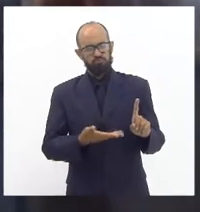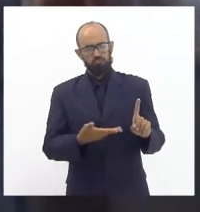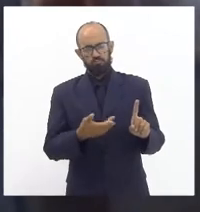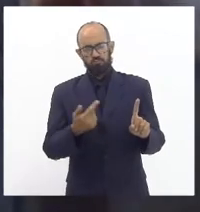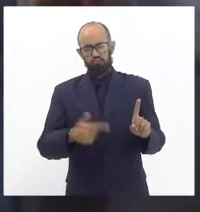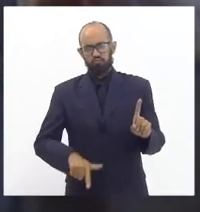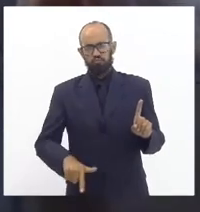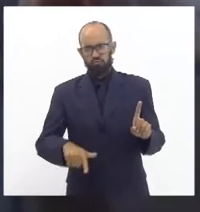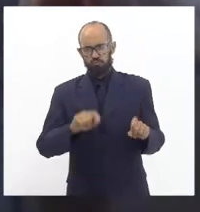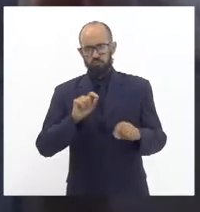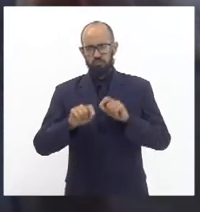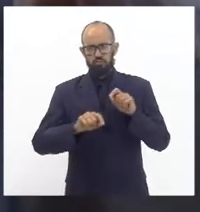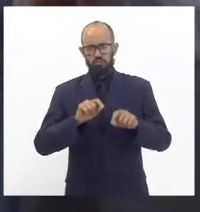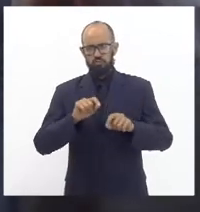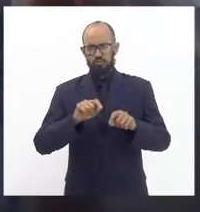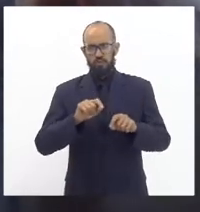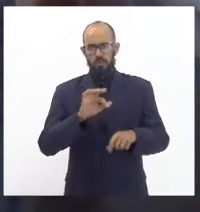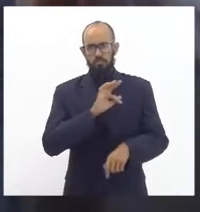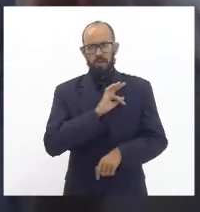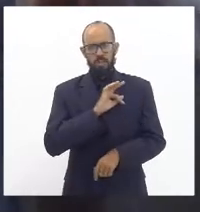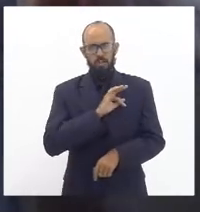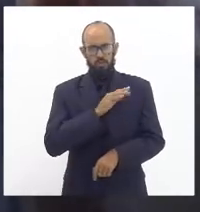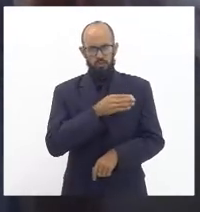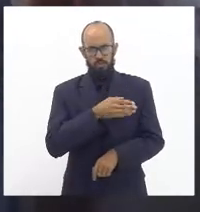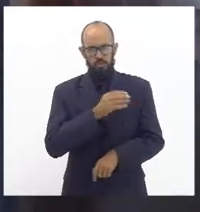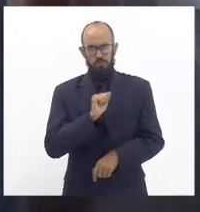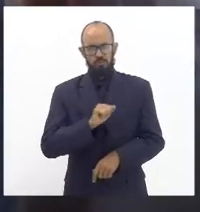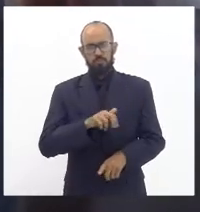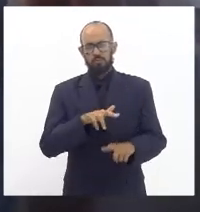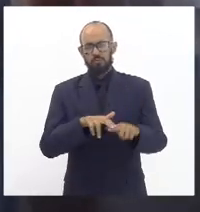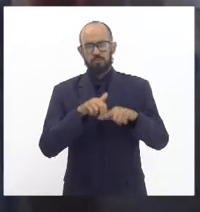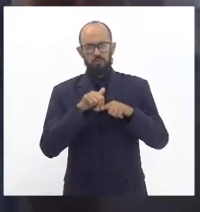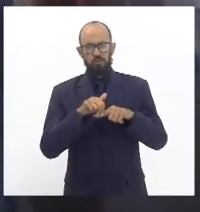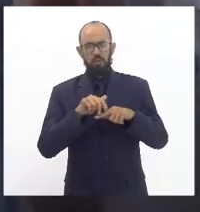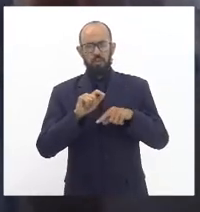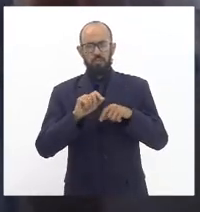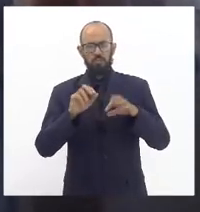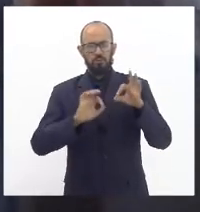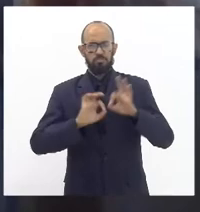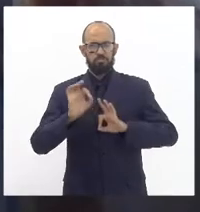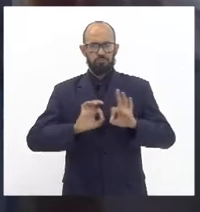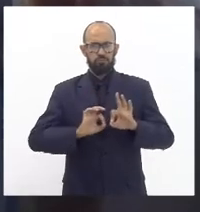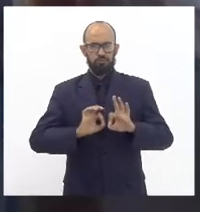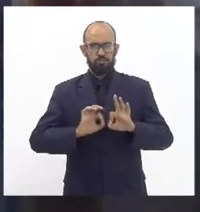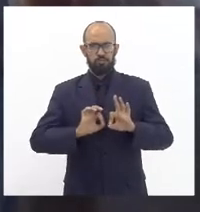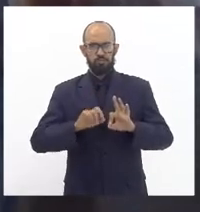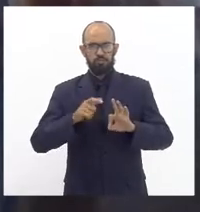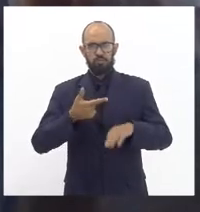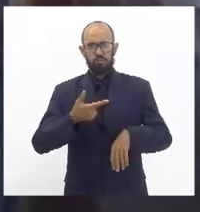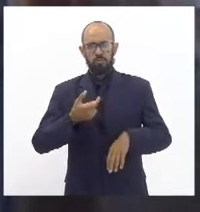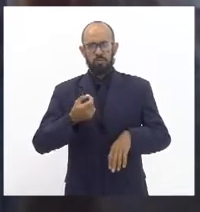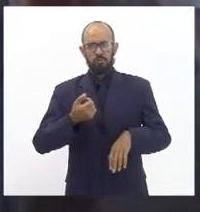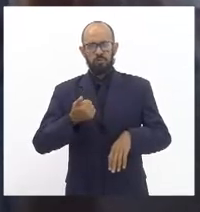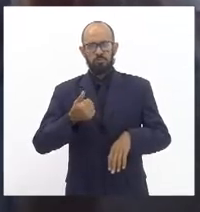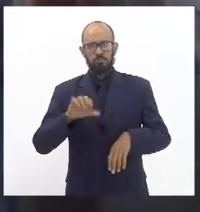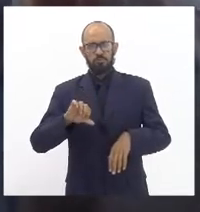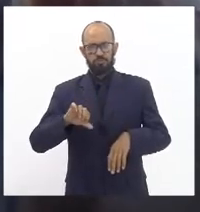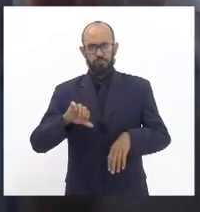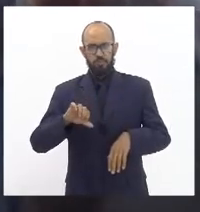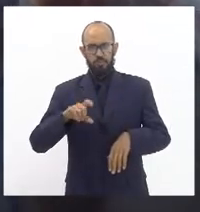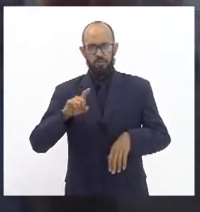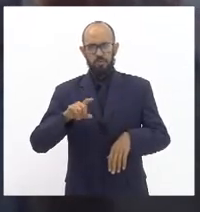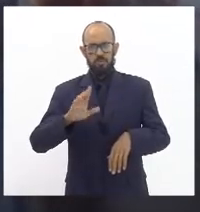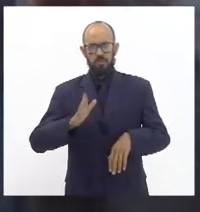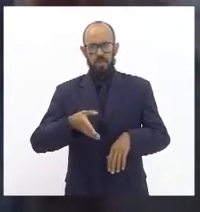vez a deputada Martha Rocha por esse projeto que é de 2019 Já tem